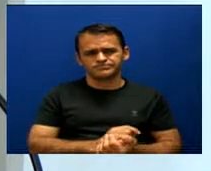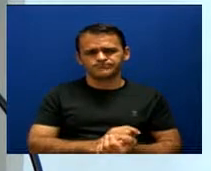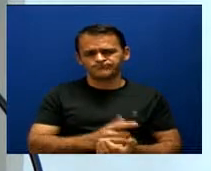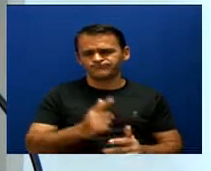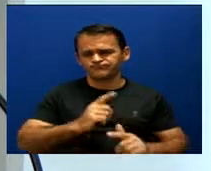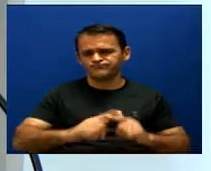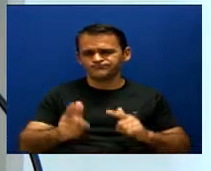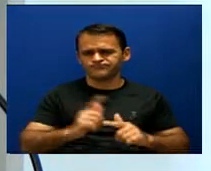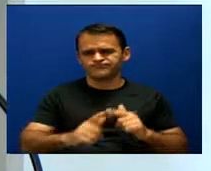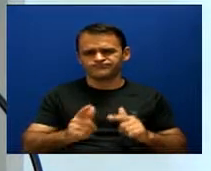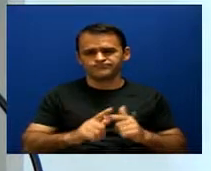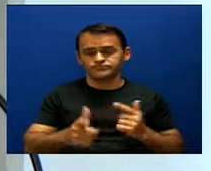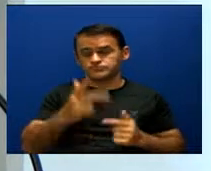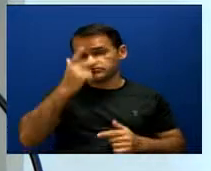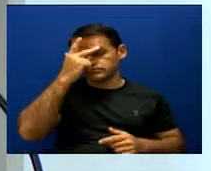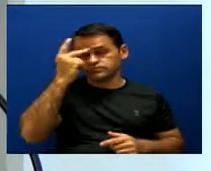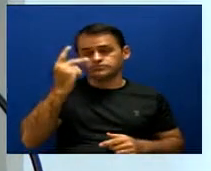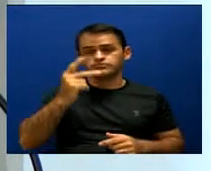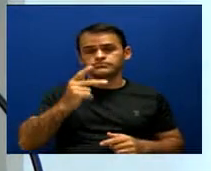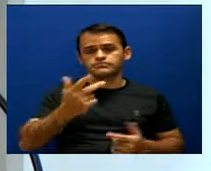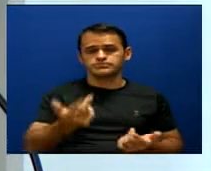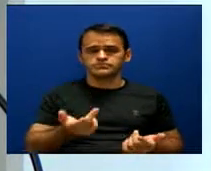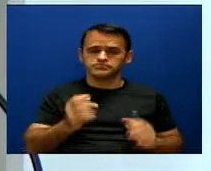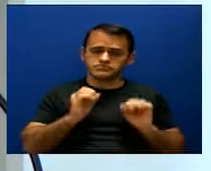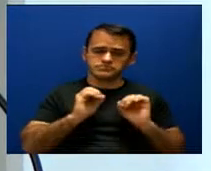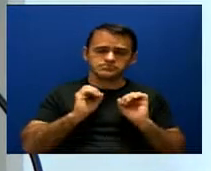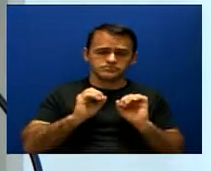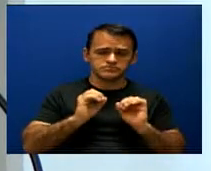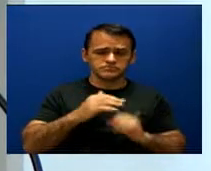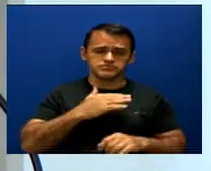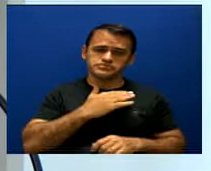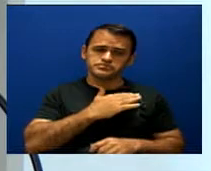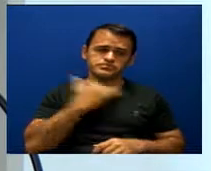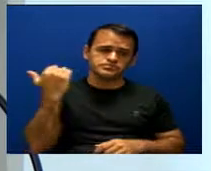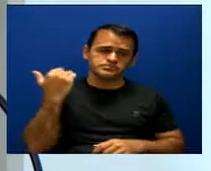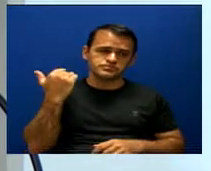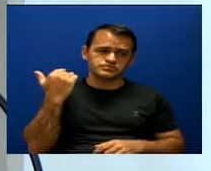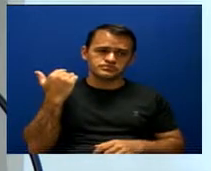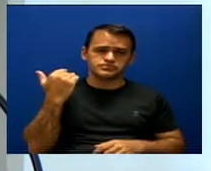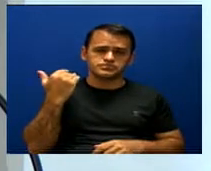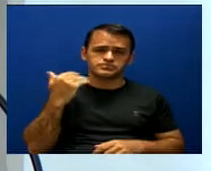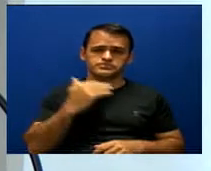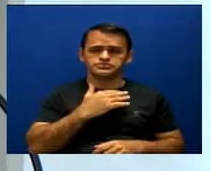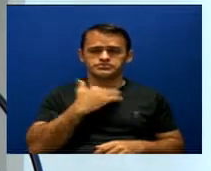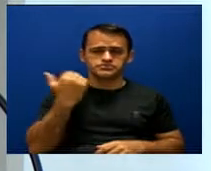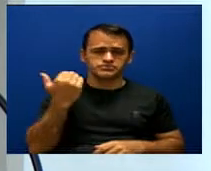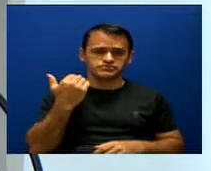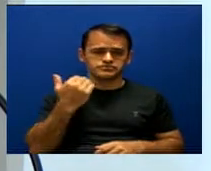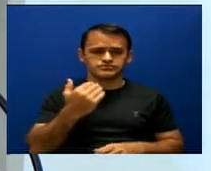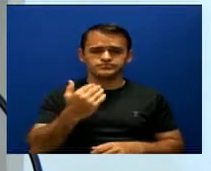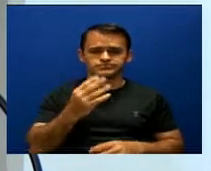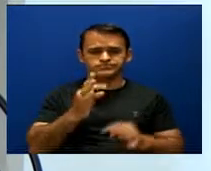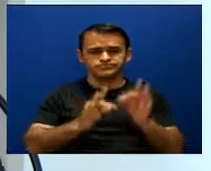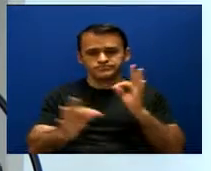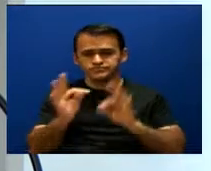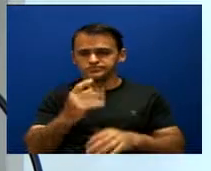situação que ocorre que a pessoa chega num risco de vida, parando muitas vezes com o seu